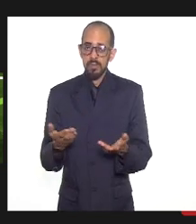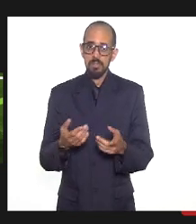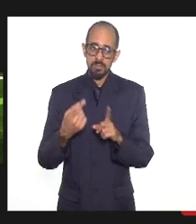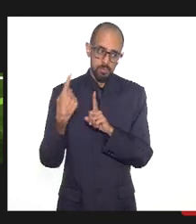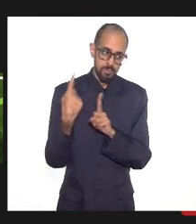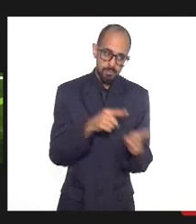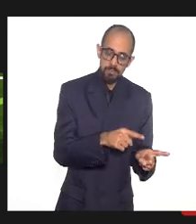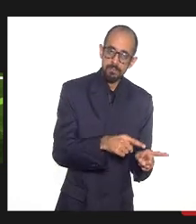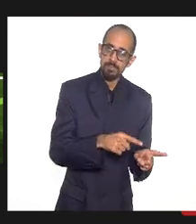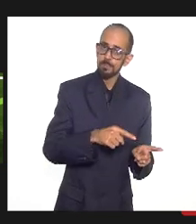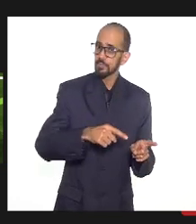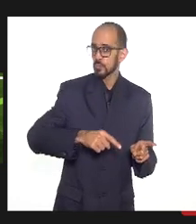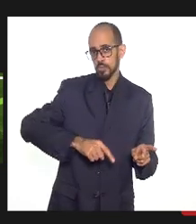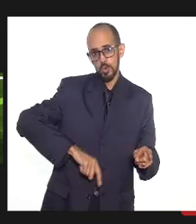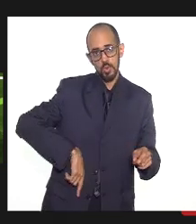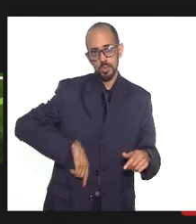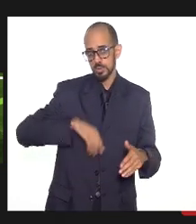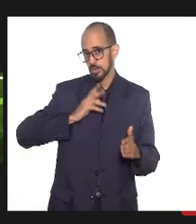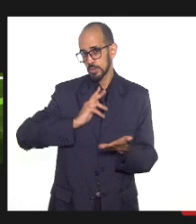os lados, né?